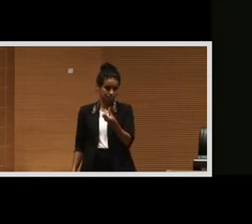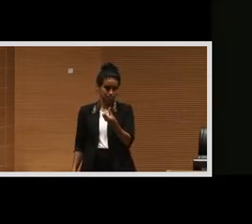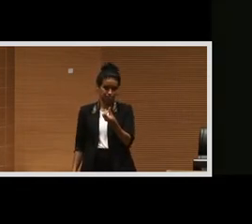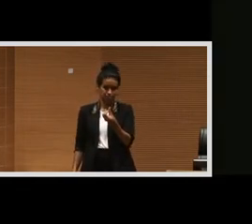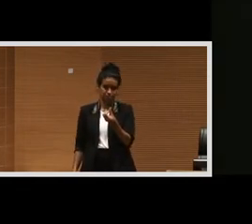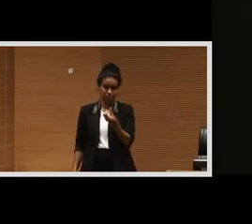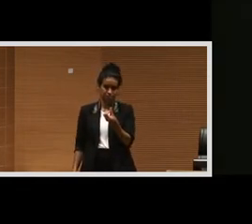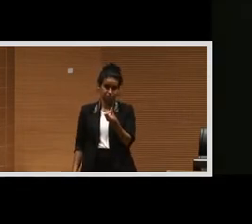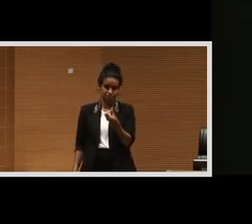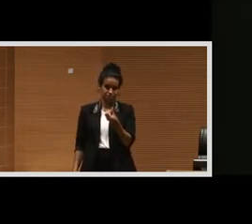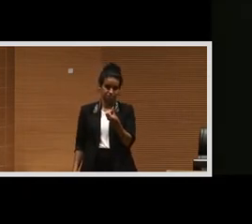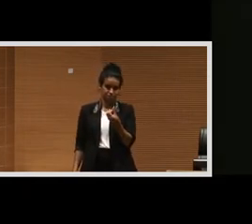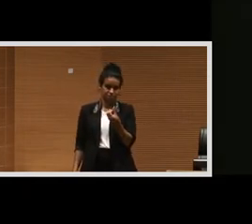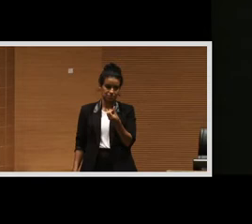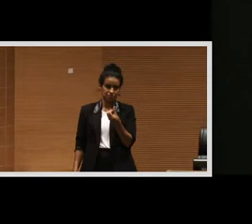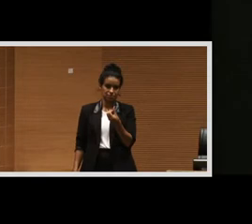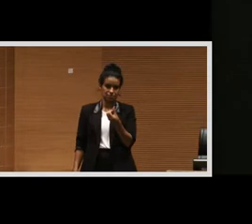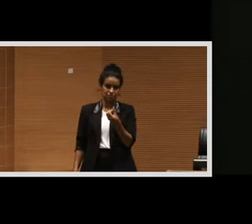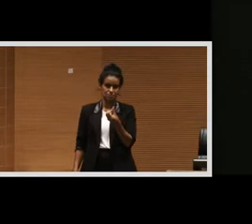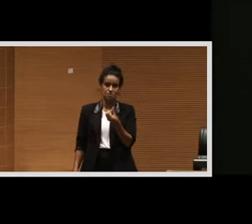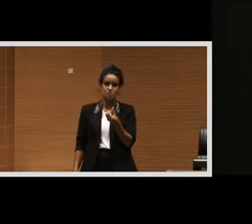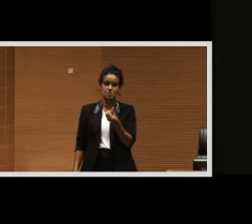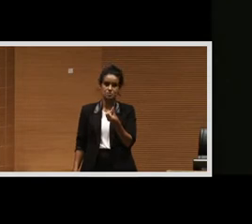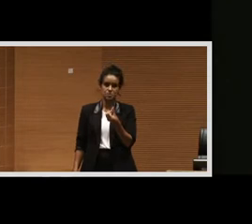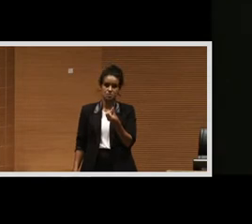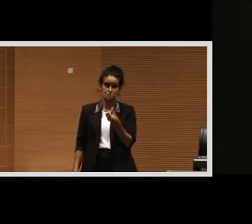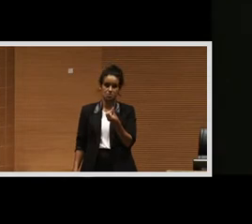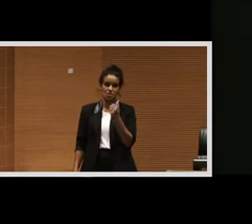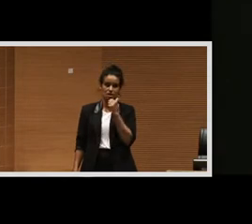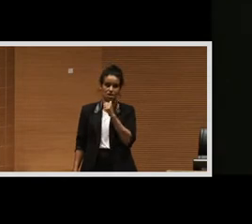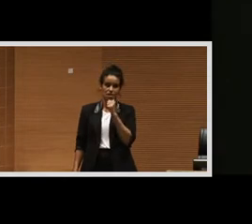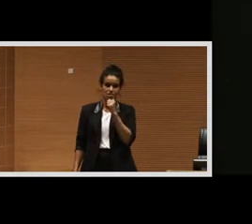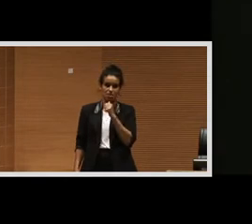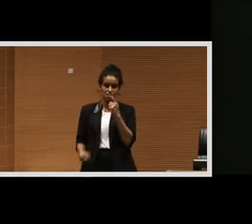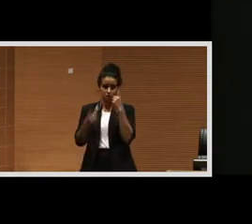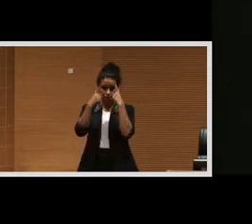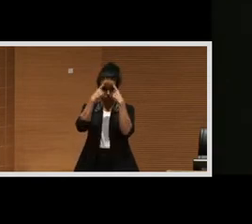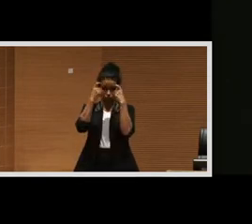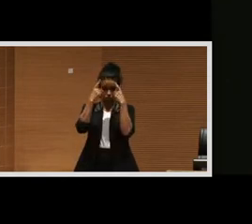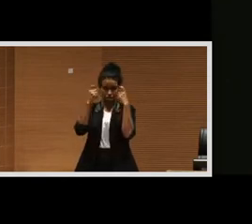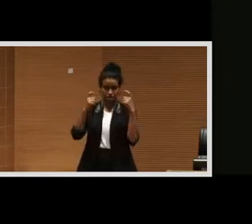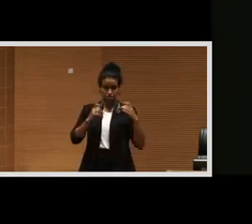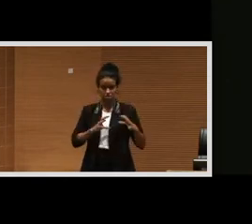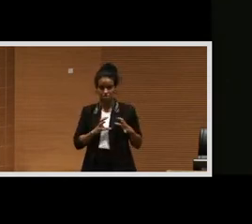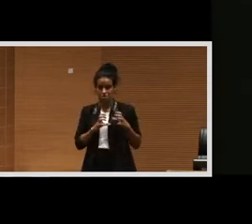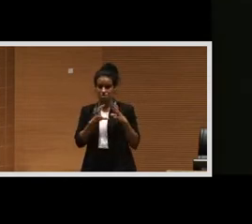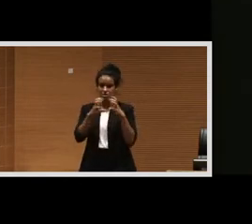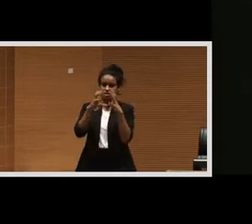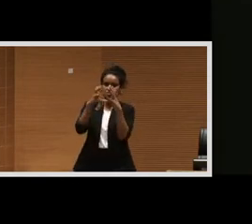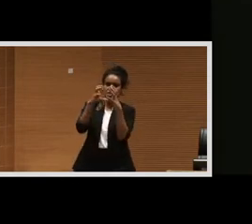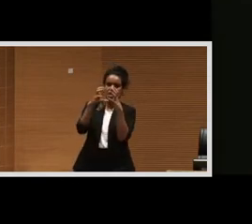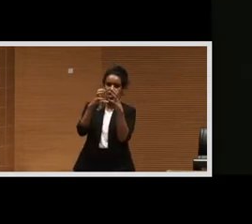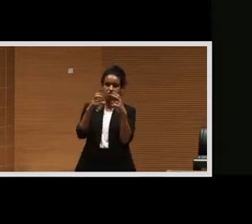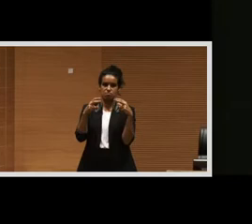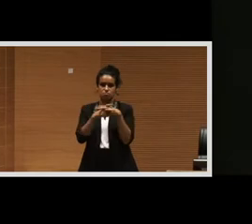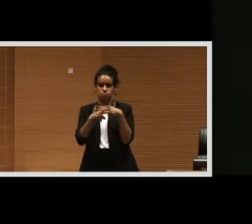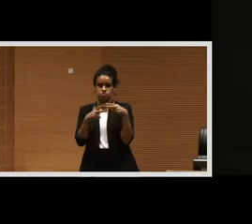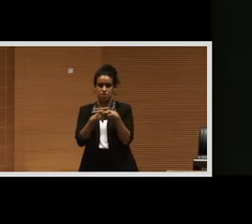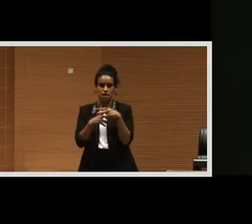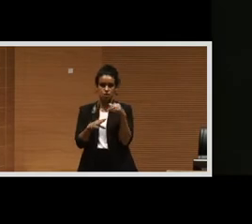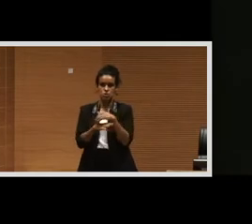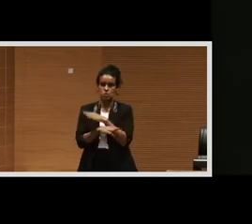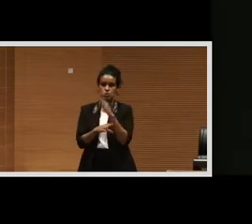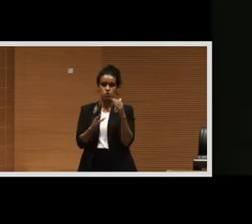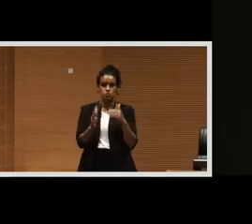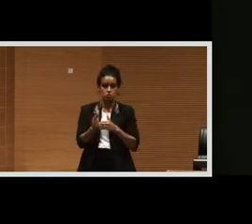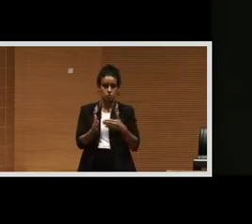Gabriela passou a se tornar uma criança extremamente agressiva. Ela brigava com tudo e com todos. Ela batia